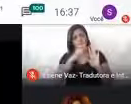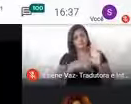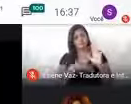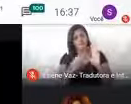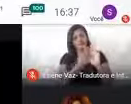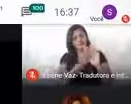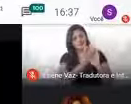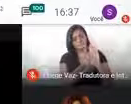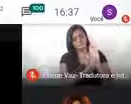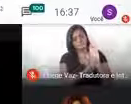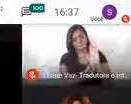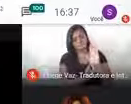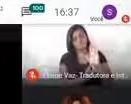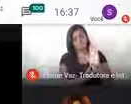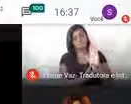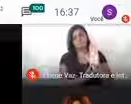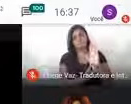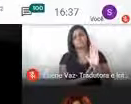as dimensões abordadas